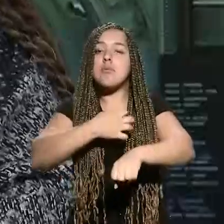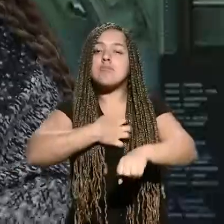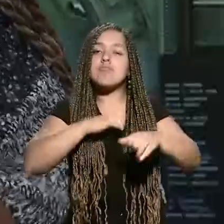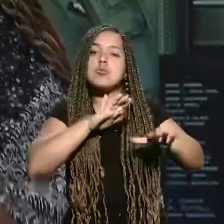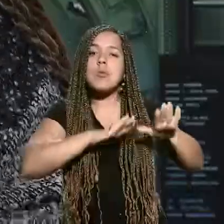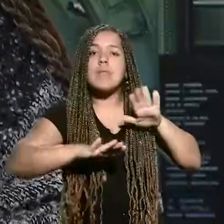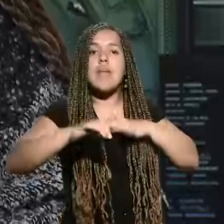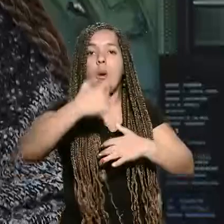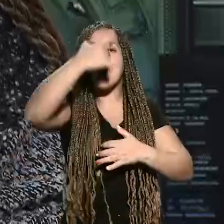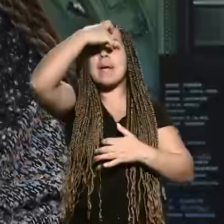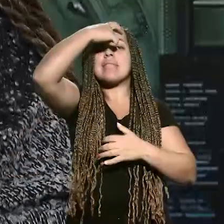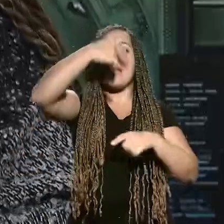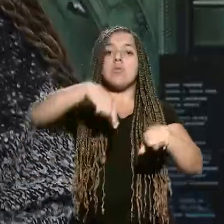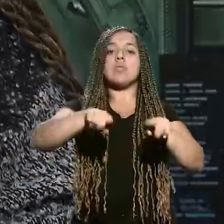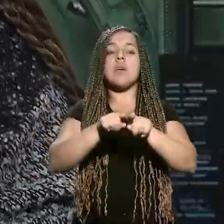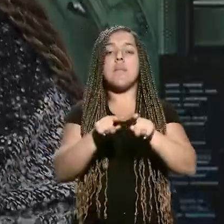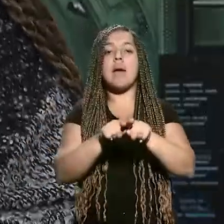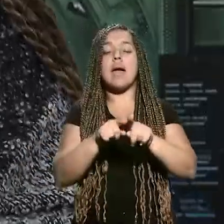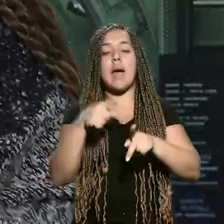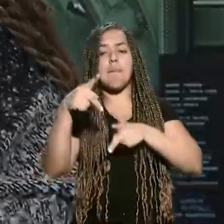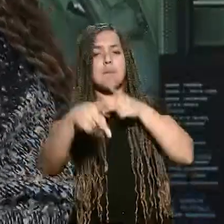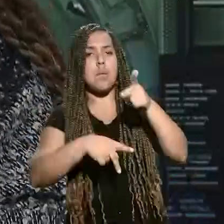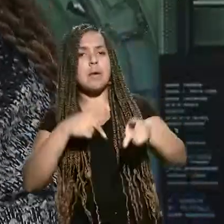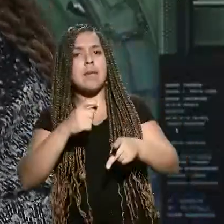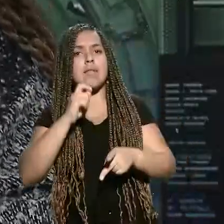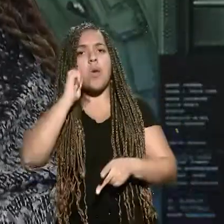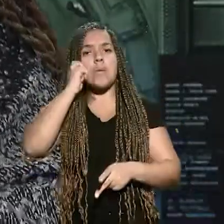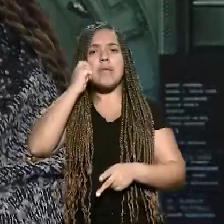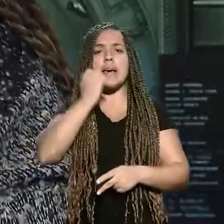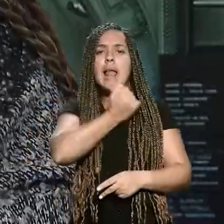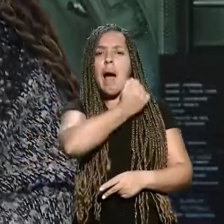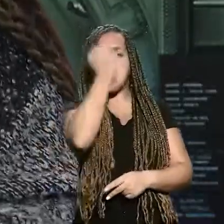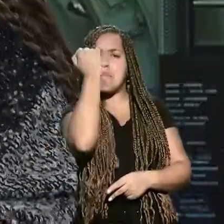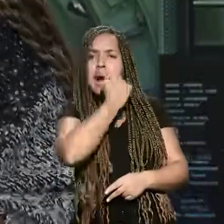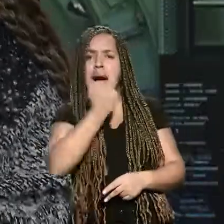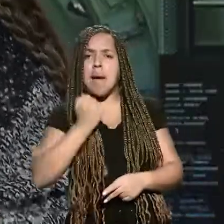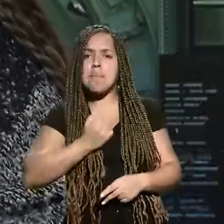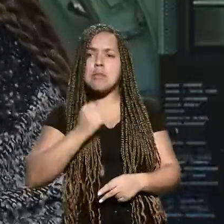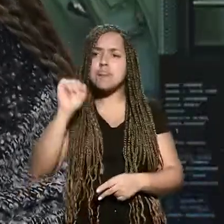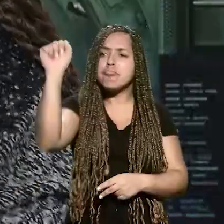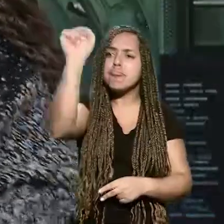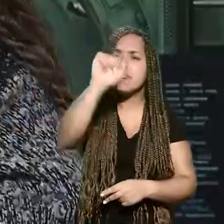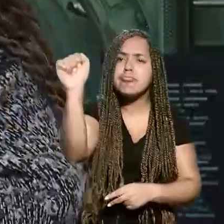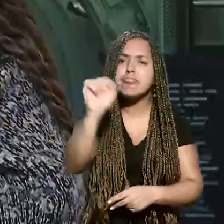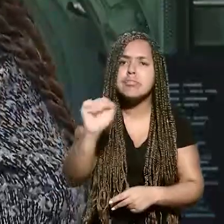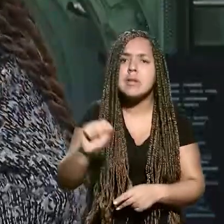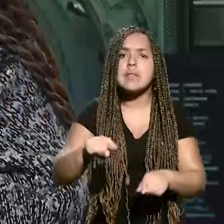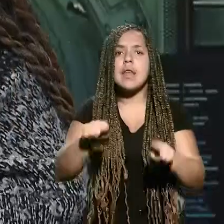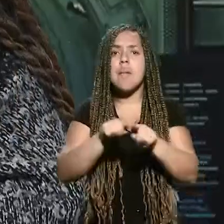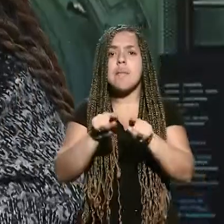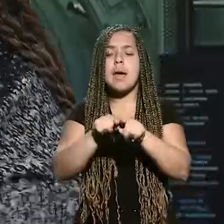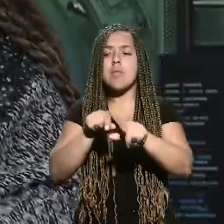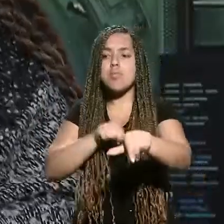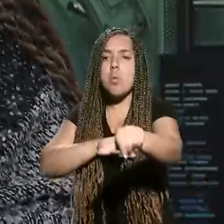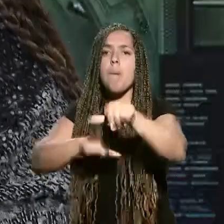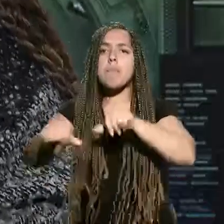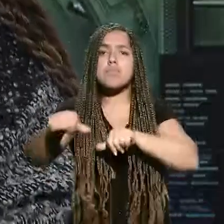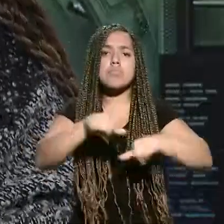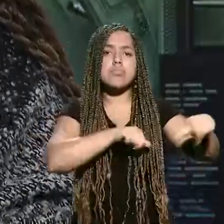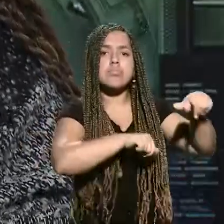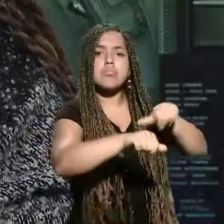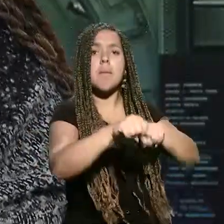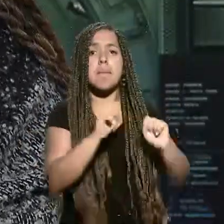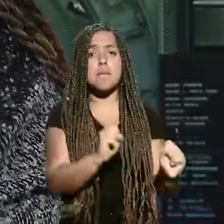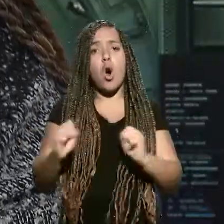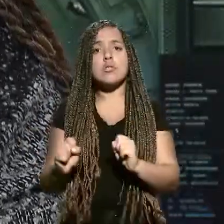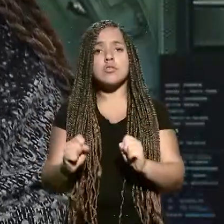apagamento, quando a população negra, enquanto grupo, né, tem a possibilidade de mobilidade, aí eu acho que a Janete